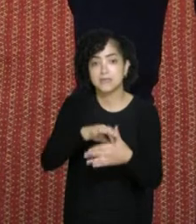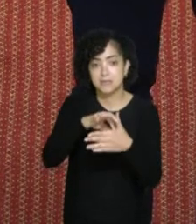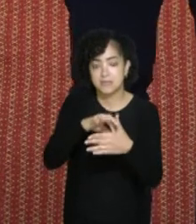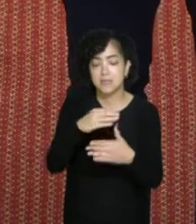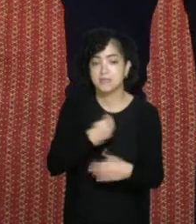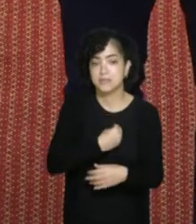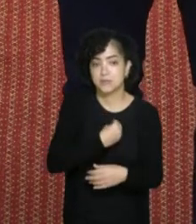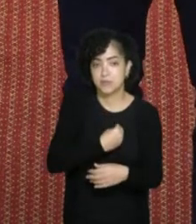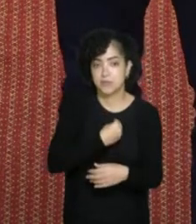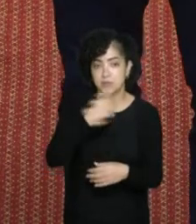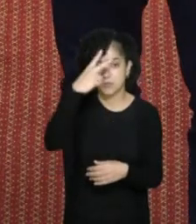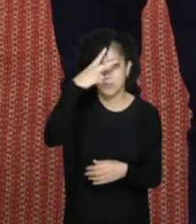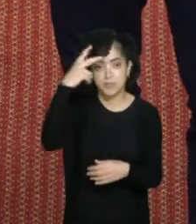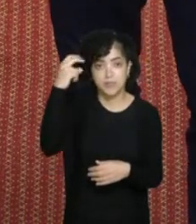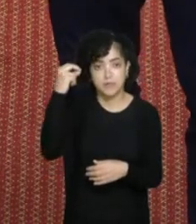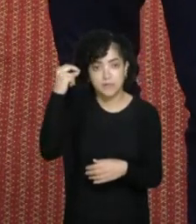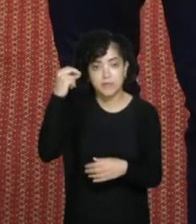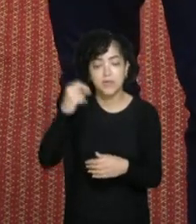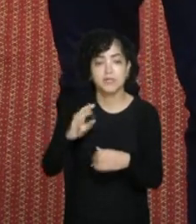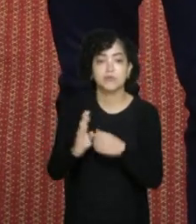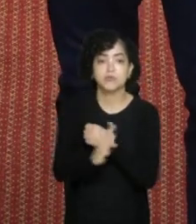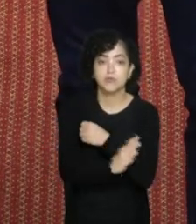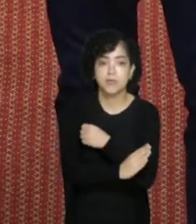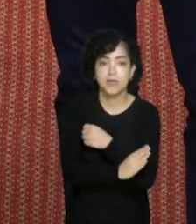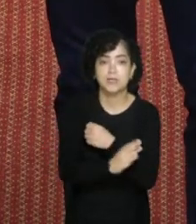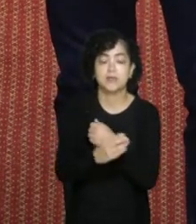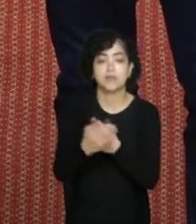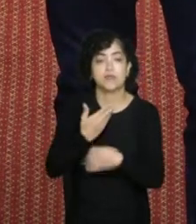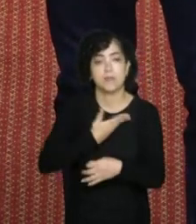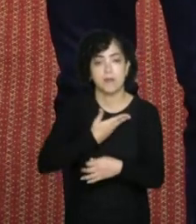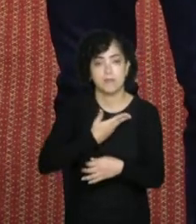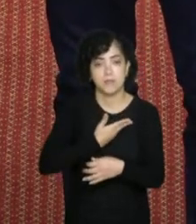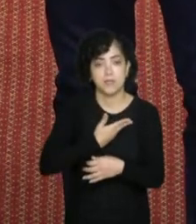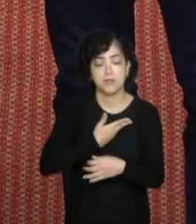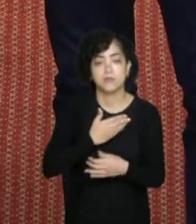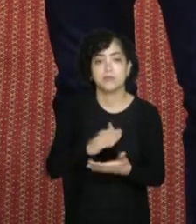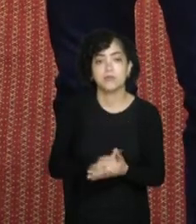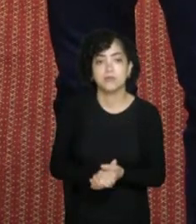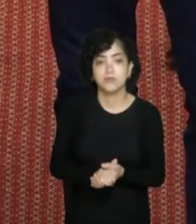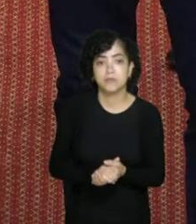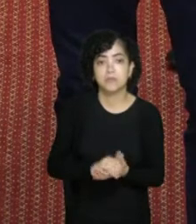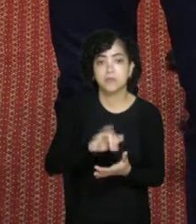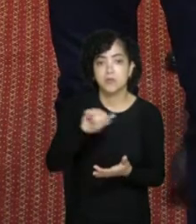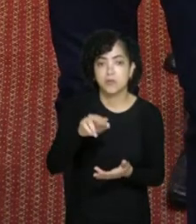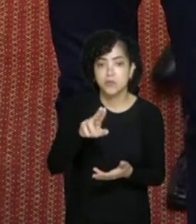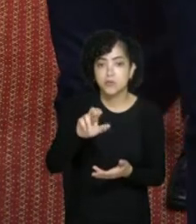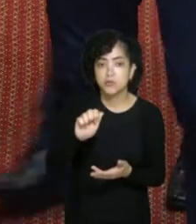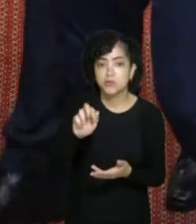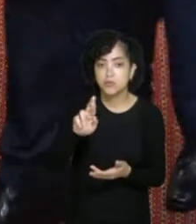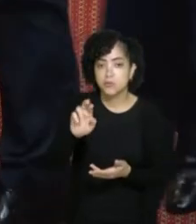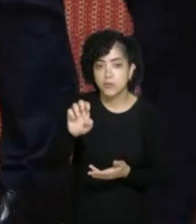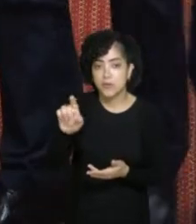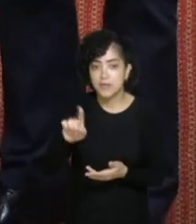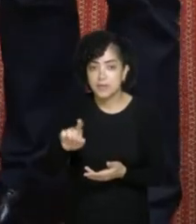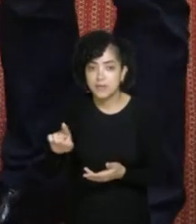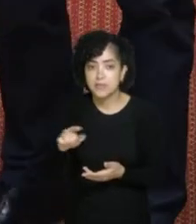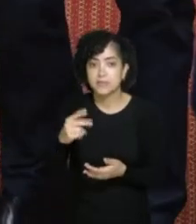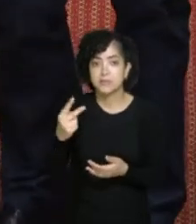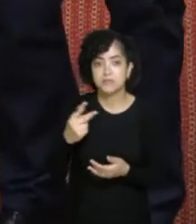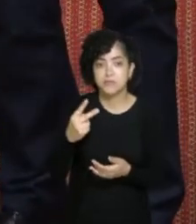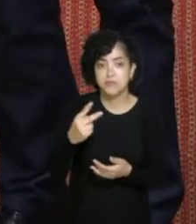presentes, o prefeito de Tubarão, grande amigo nosso, Juarez Ponticelli, também ao vice-prefeito